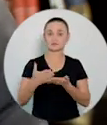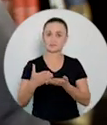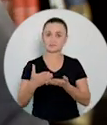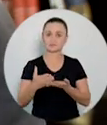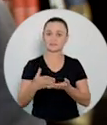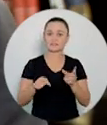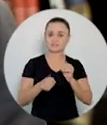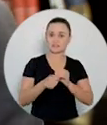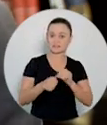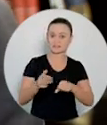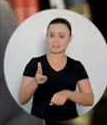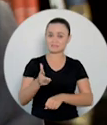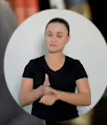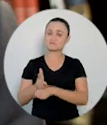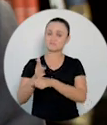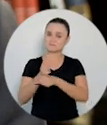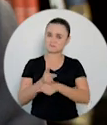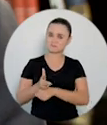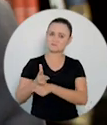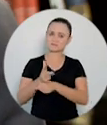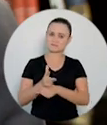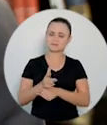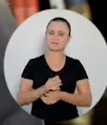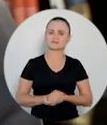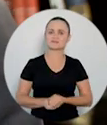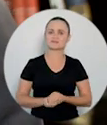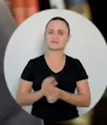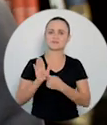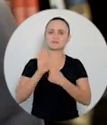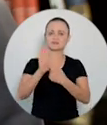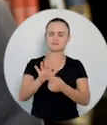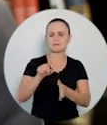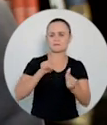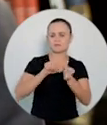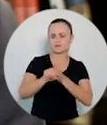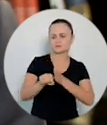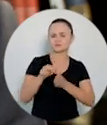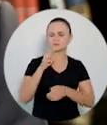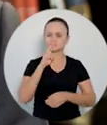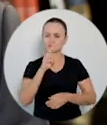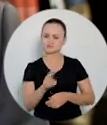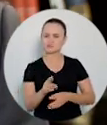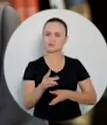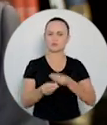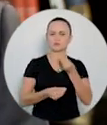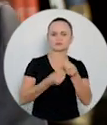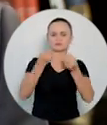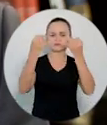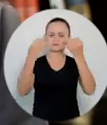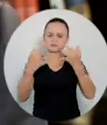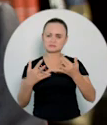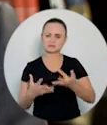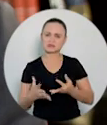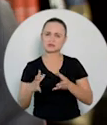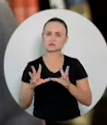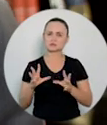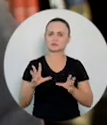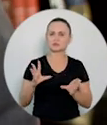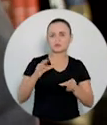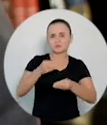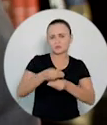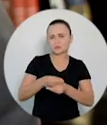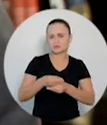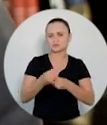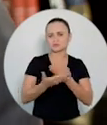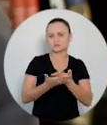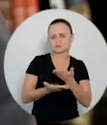objetivo foi fazer vídeos, em geral aulas ao vivo, em que eu respondo perguntas de alunos e também explico formas como eles podem se organizar melhor, construir o